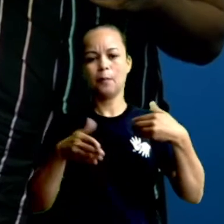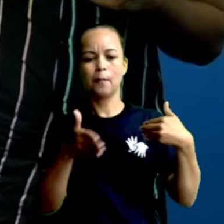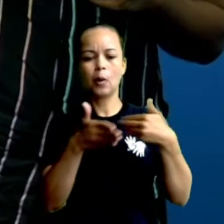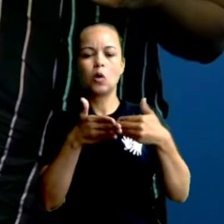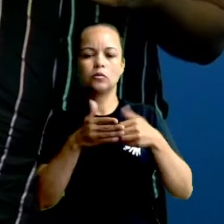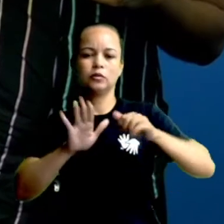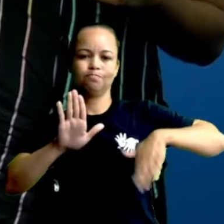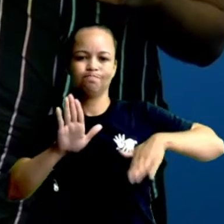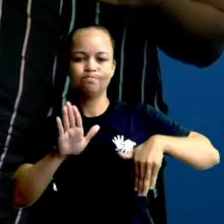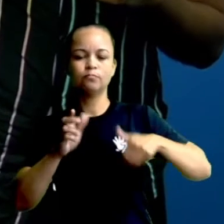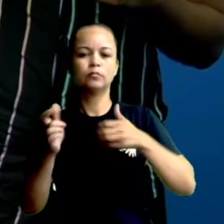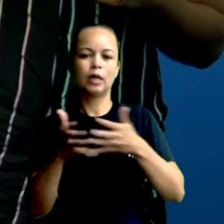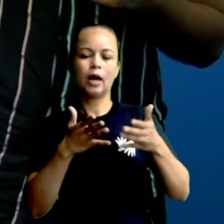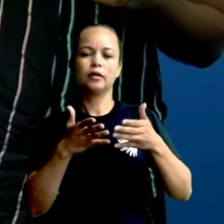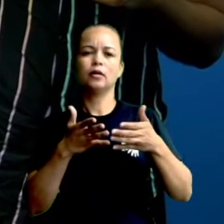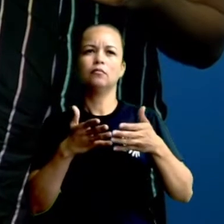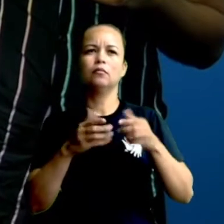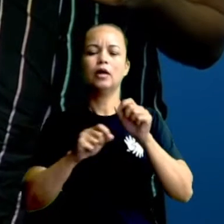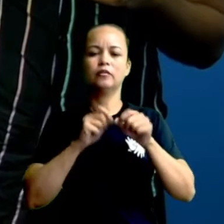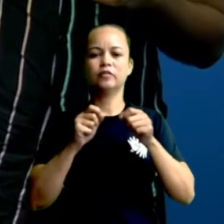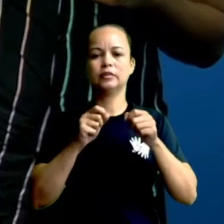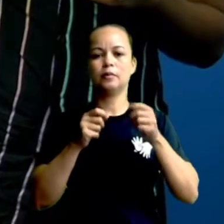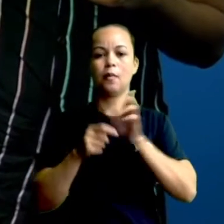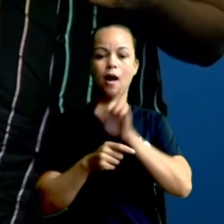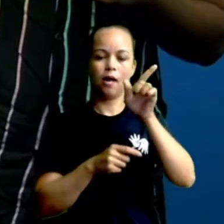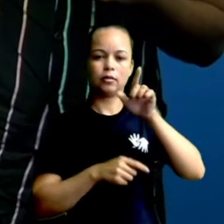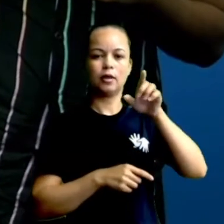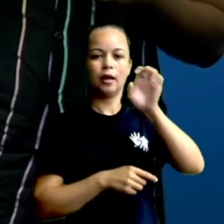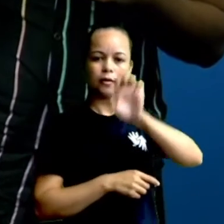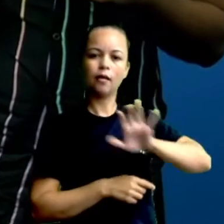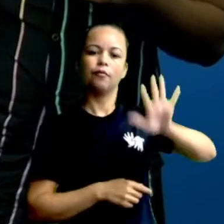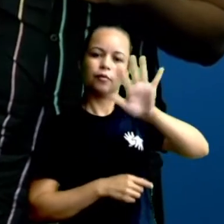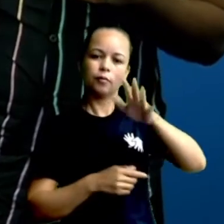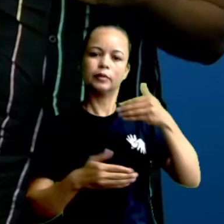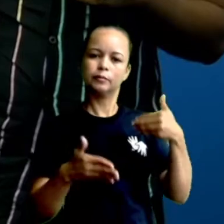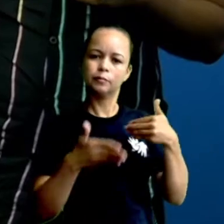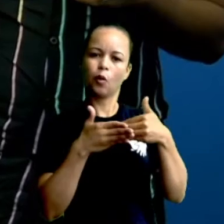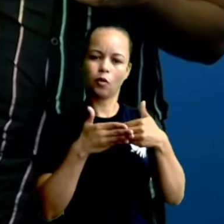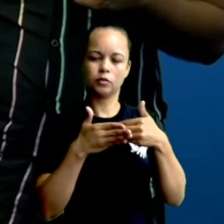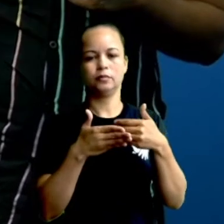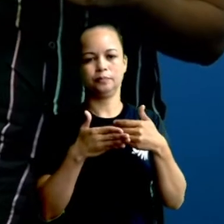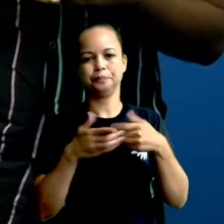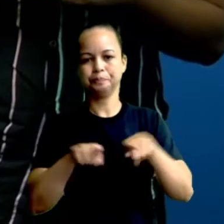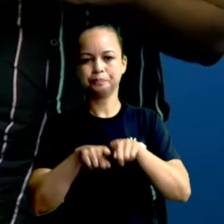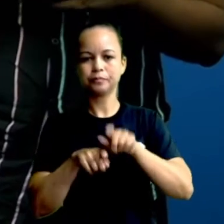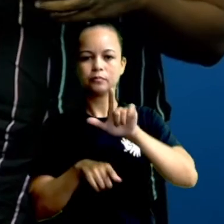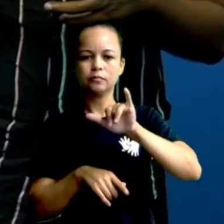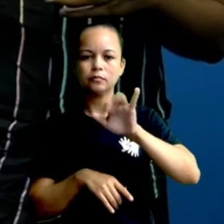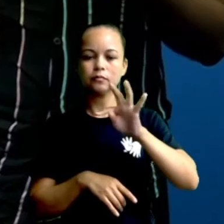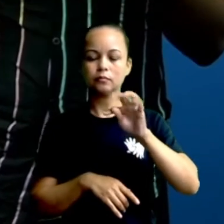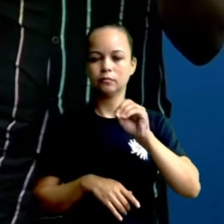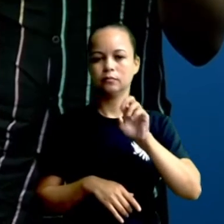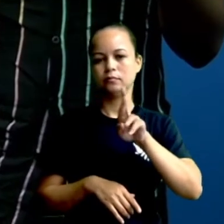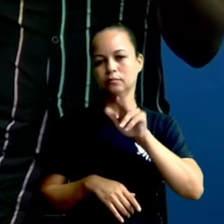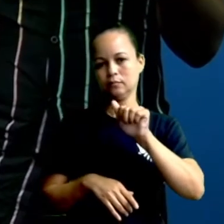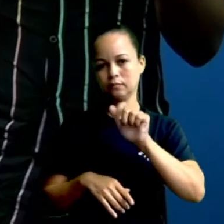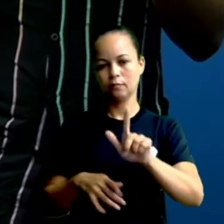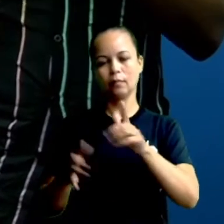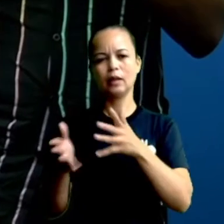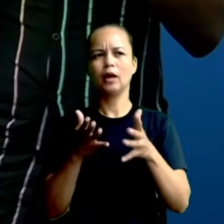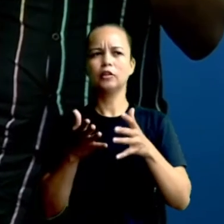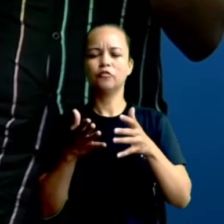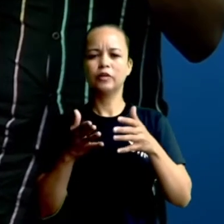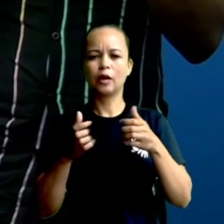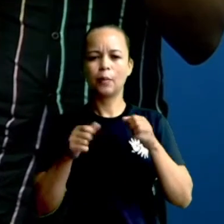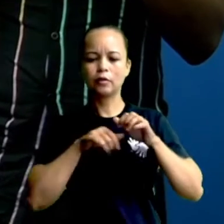na Europa fazerem parte, né, do litoral, certo? Então, eles ficam por aqui logo no início, né, da invasão.